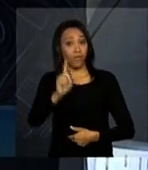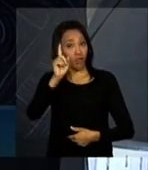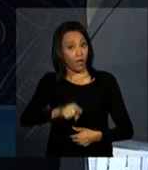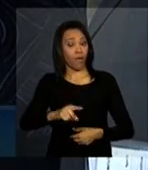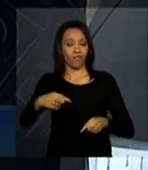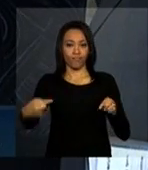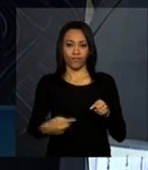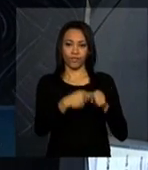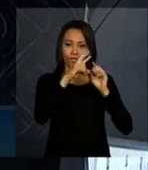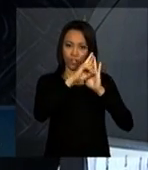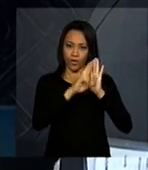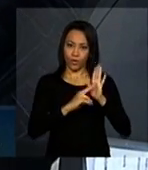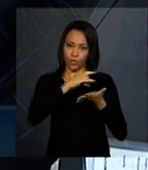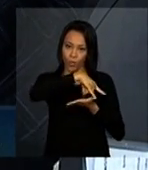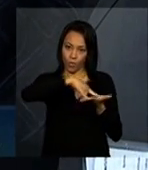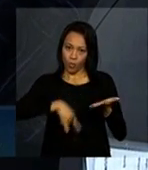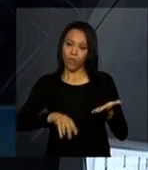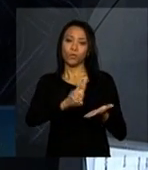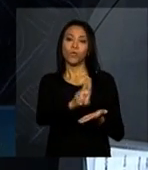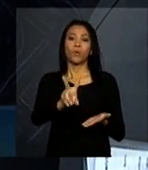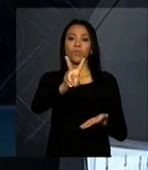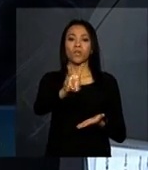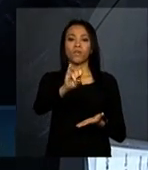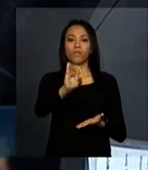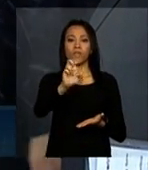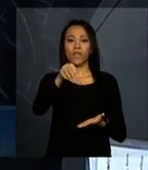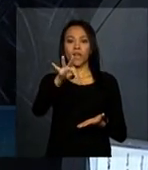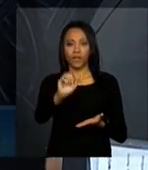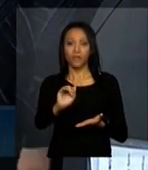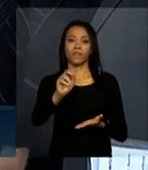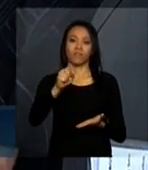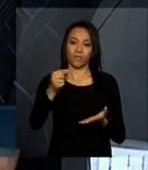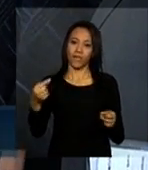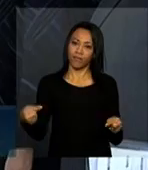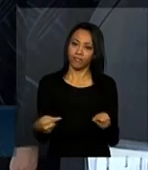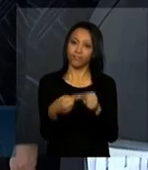a Convenção de Viena sobre Relações Diplomáticas.